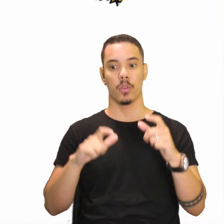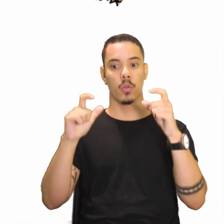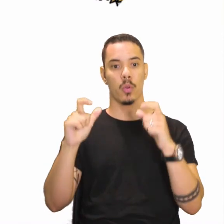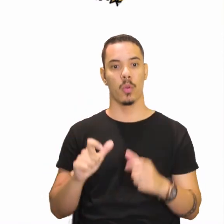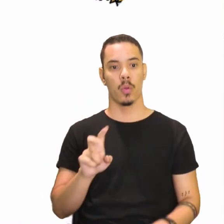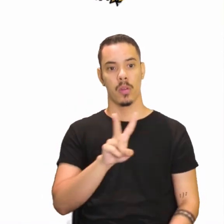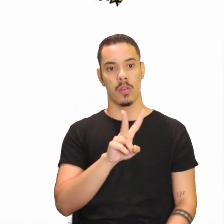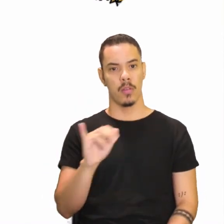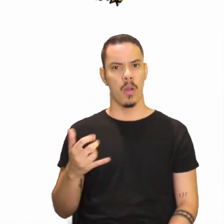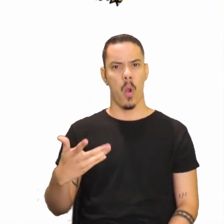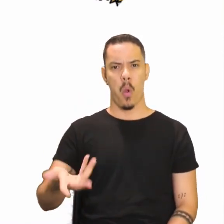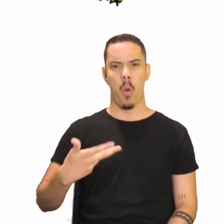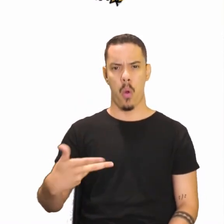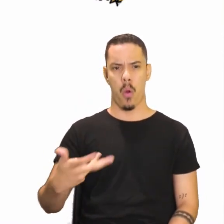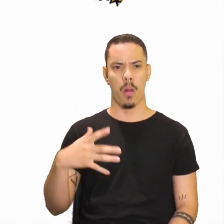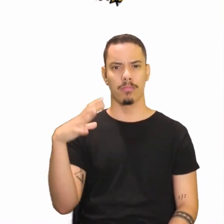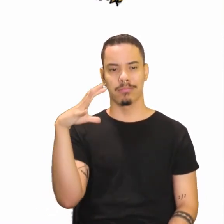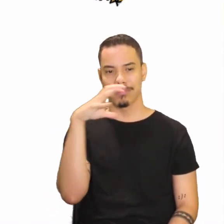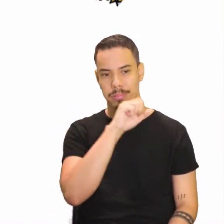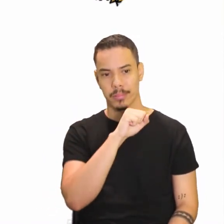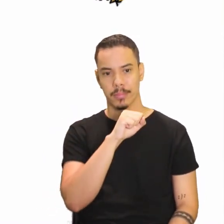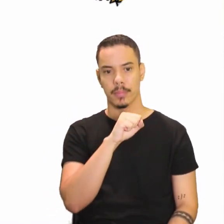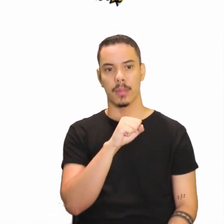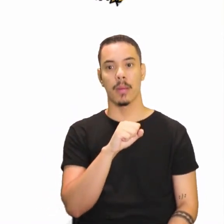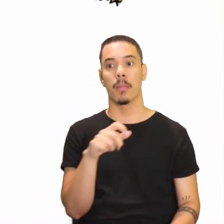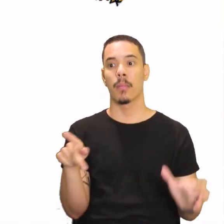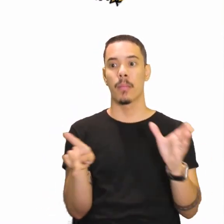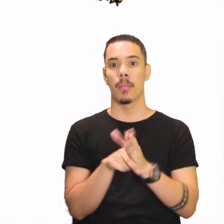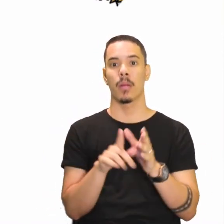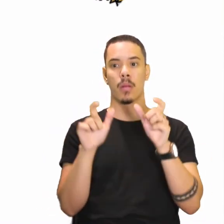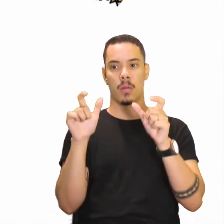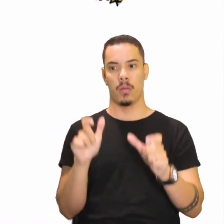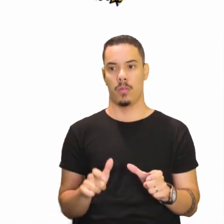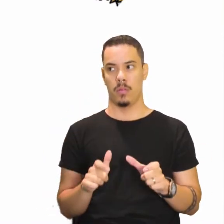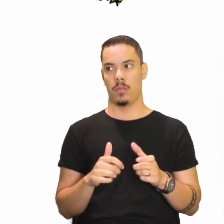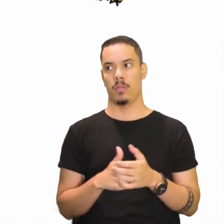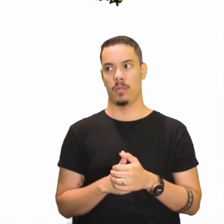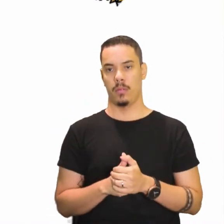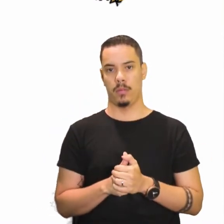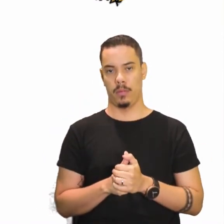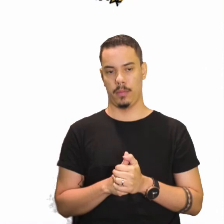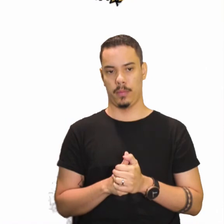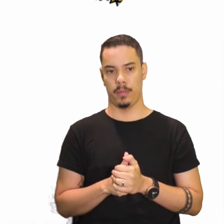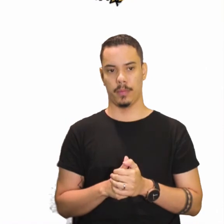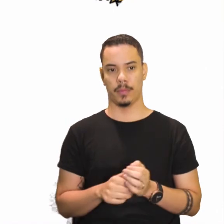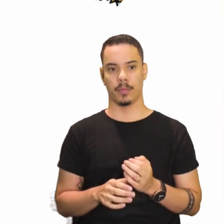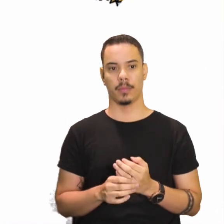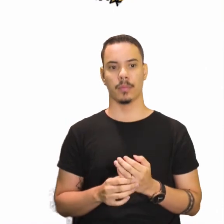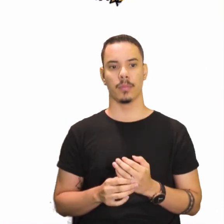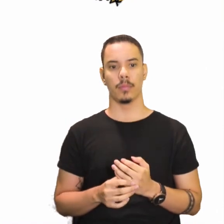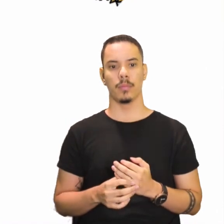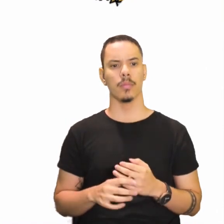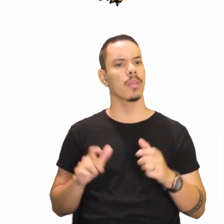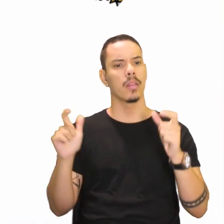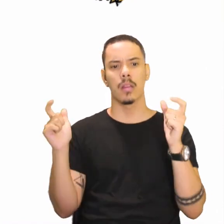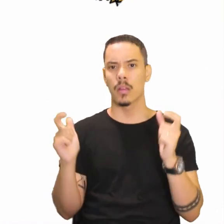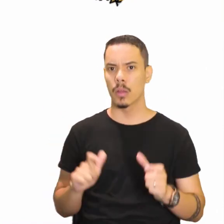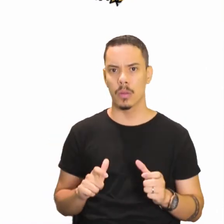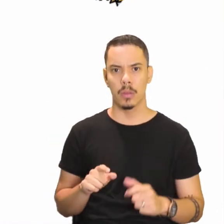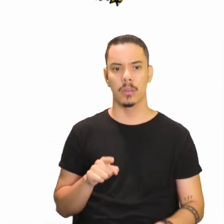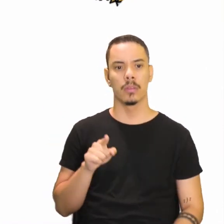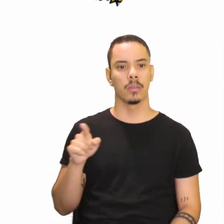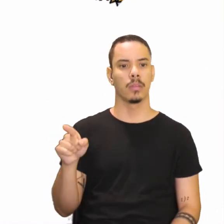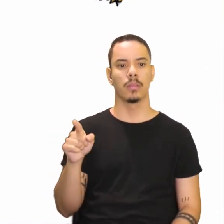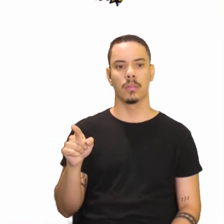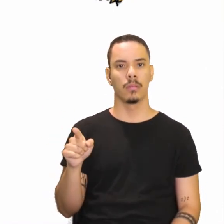vai com tamanha pressa? Para onde vai com tamanha pressa? Aonde, esse